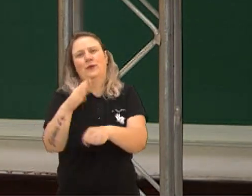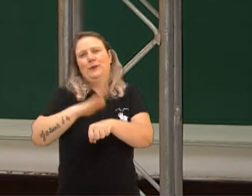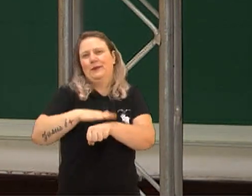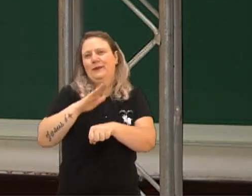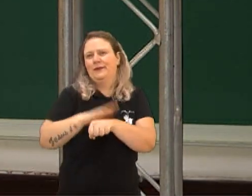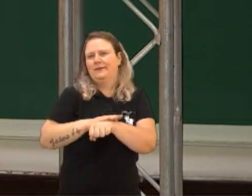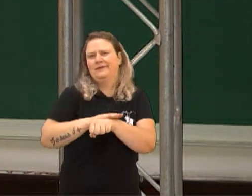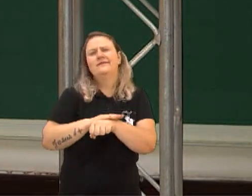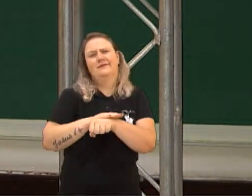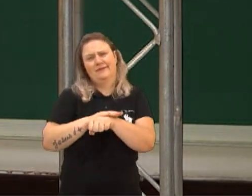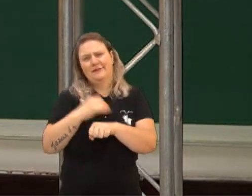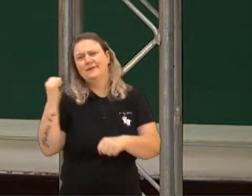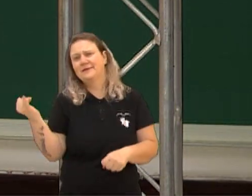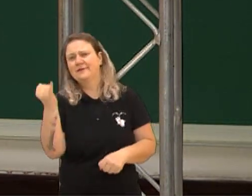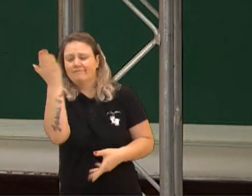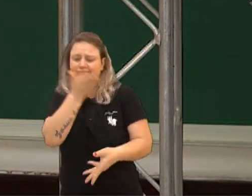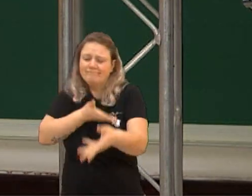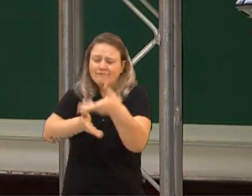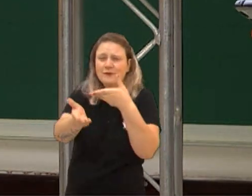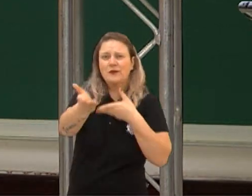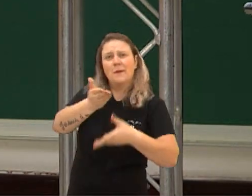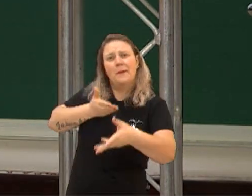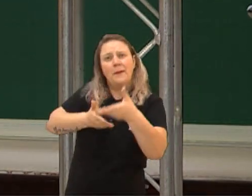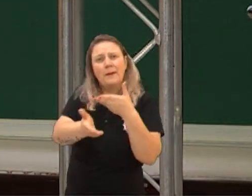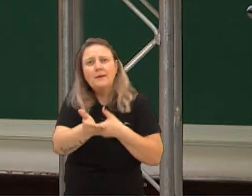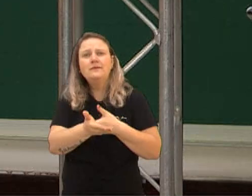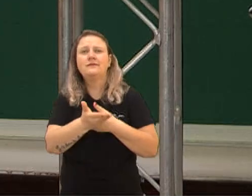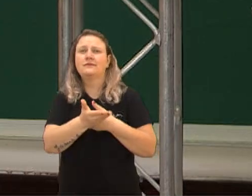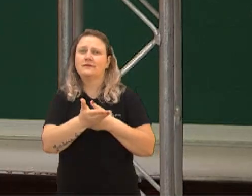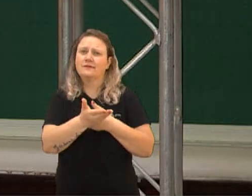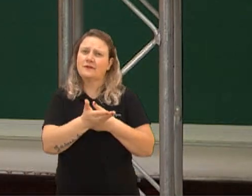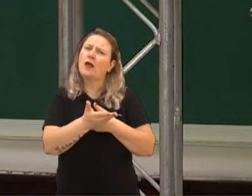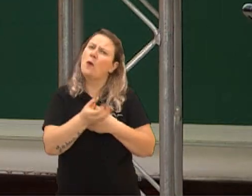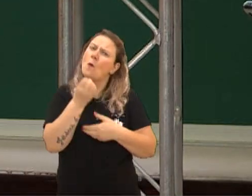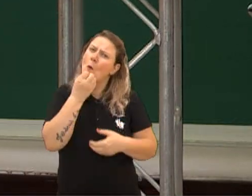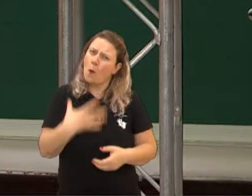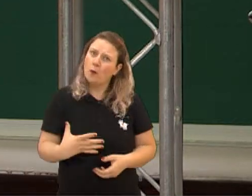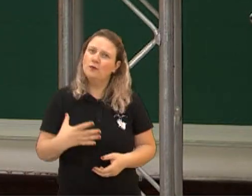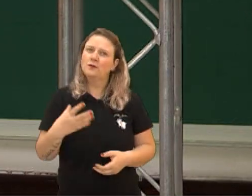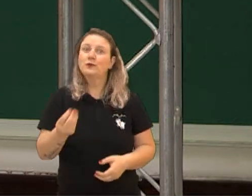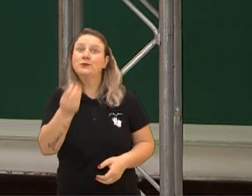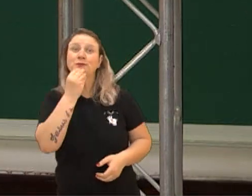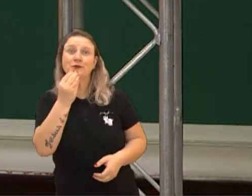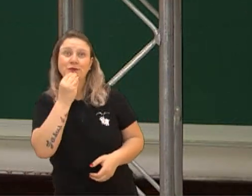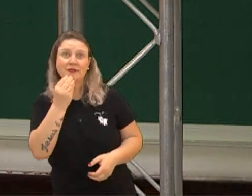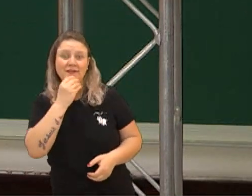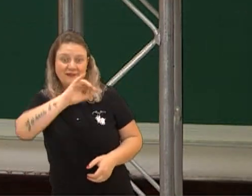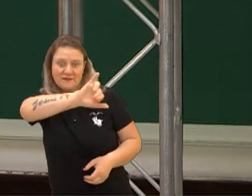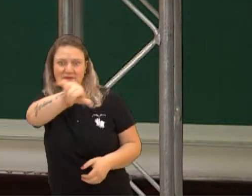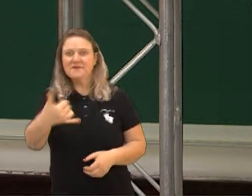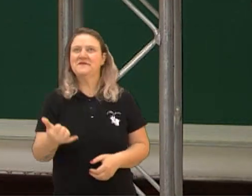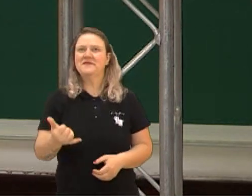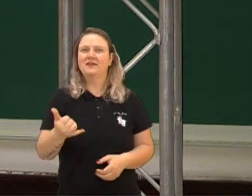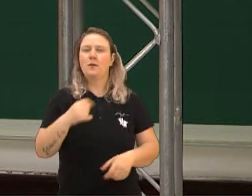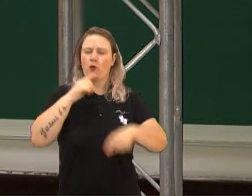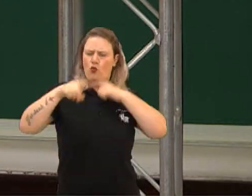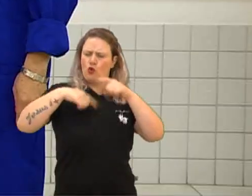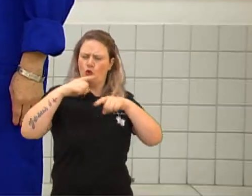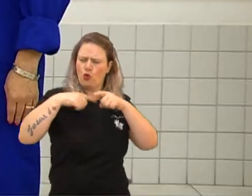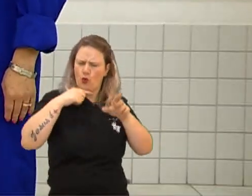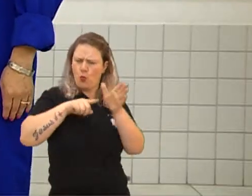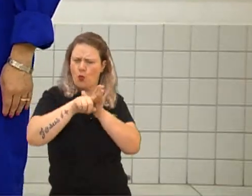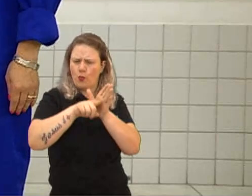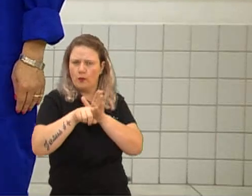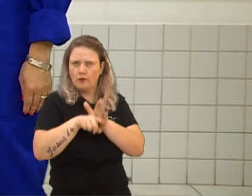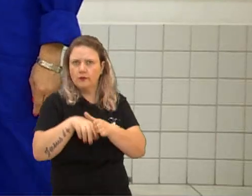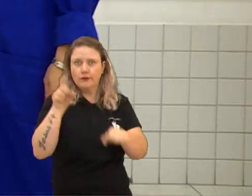maravilhoso que a gente está tendo, né, de interagir com vocês, fazer essa interação síncrona e oportunizar que tirem as dúvidas aí ao mesmo tempo. É